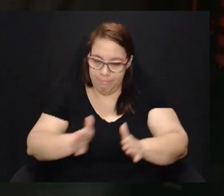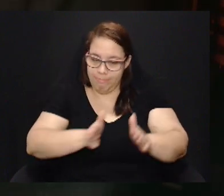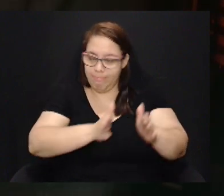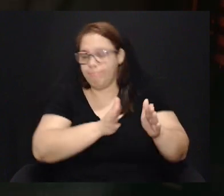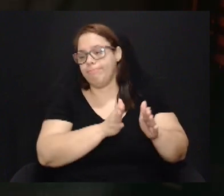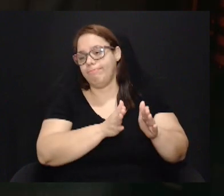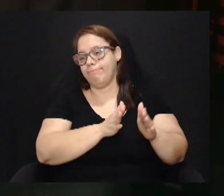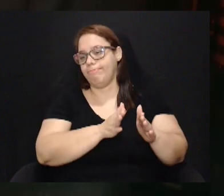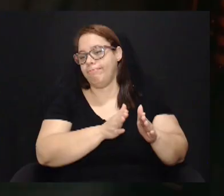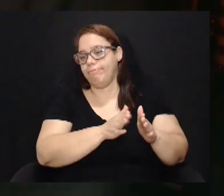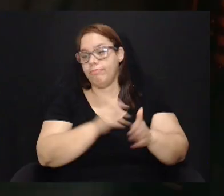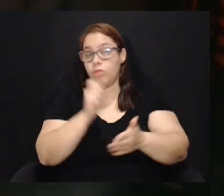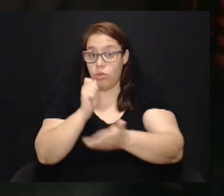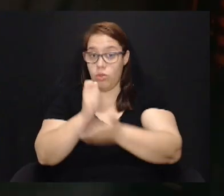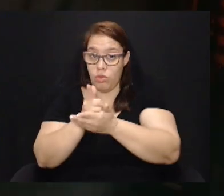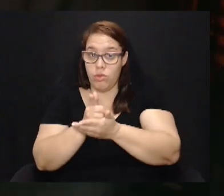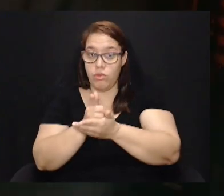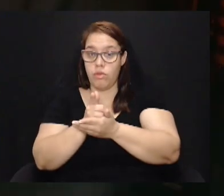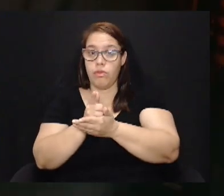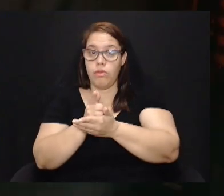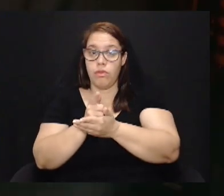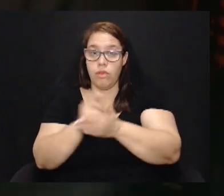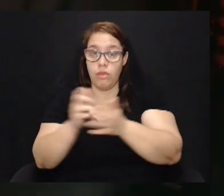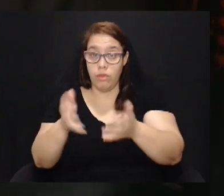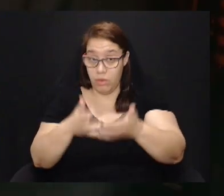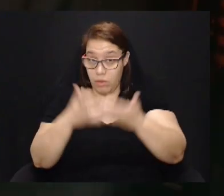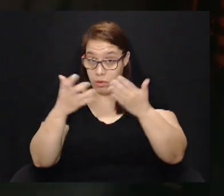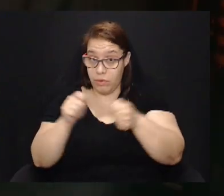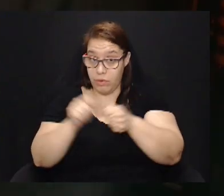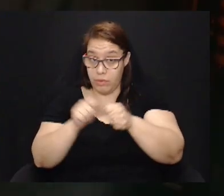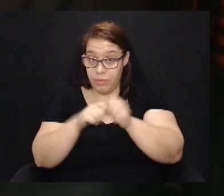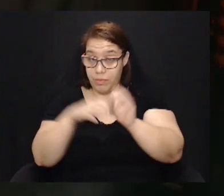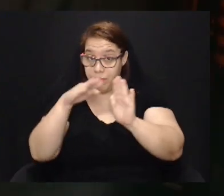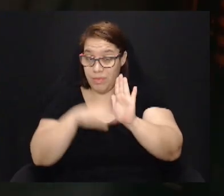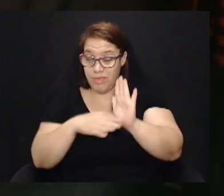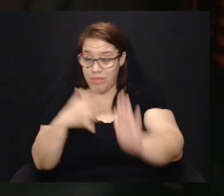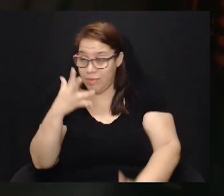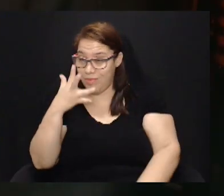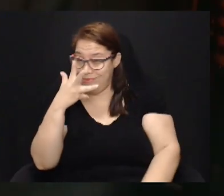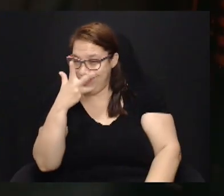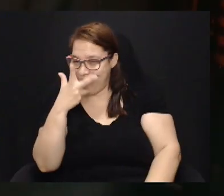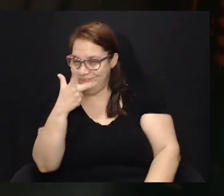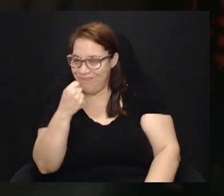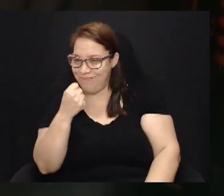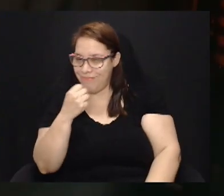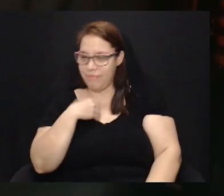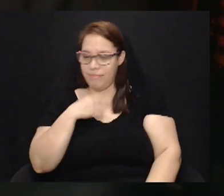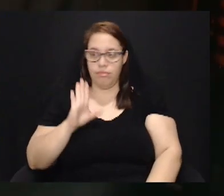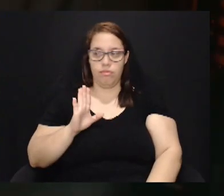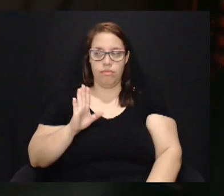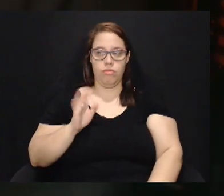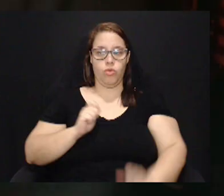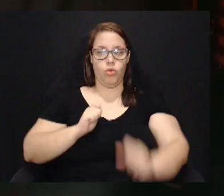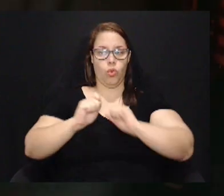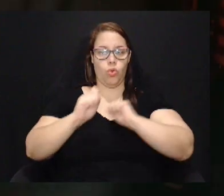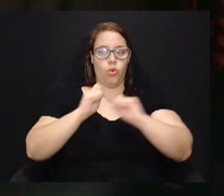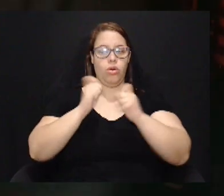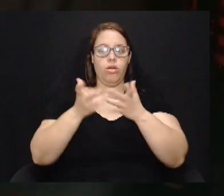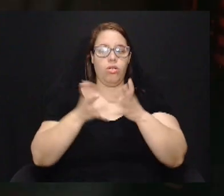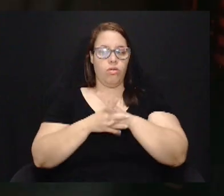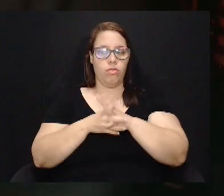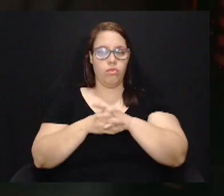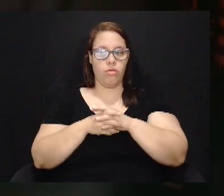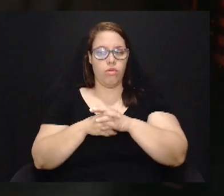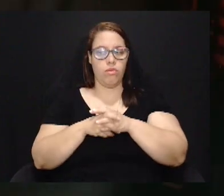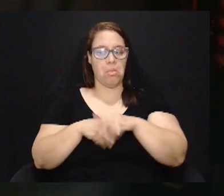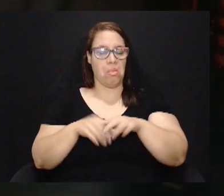o alimento, de cozinhar e de fazer aquela marmita bonitinha, a gente acaba se segurando um pouco. O que é isso? É uma disciplina? É o